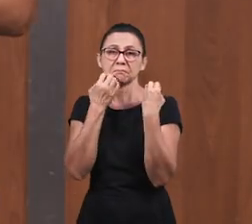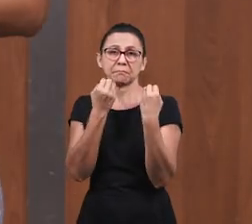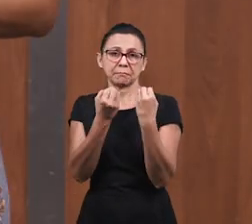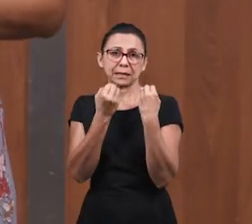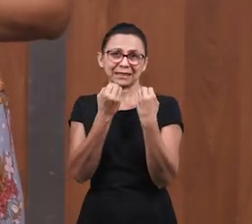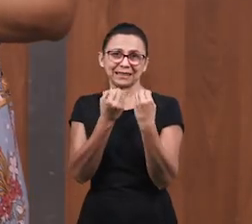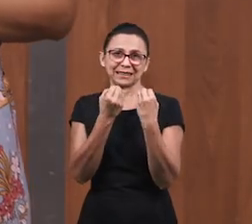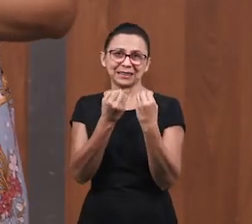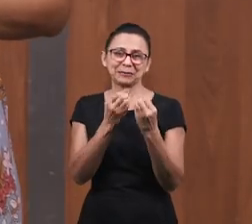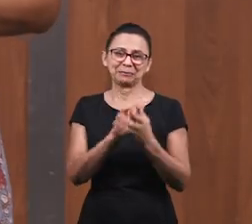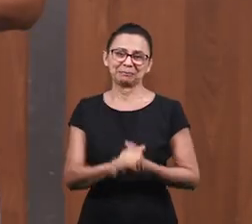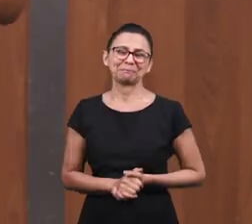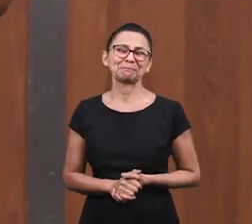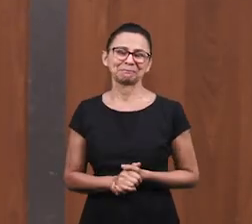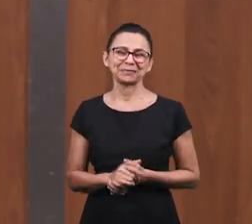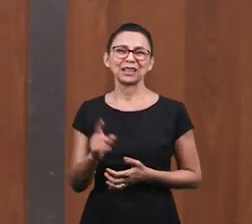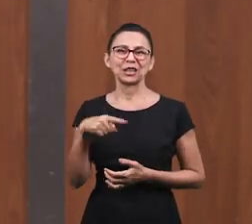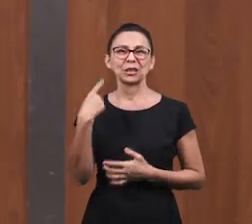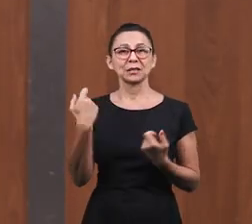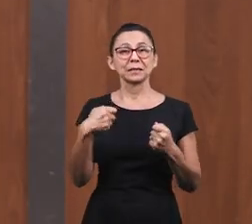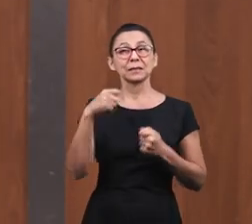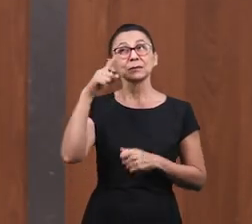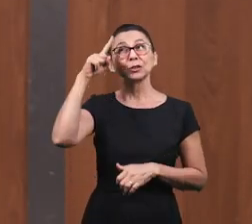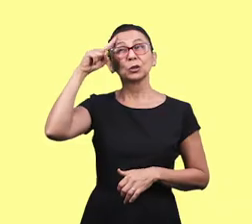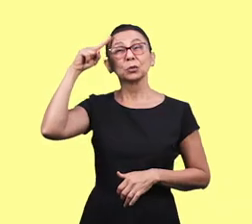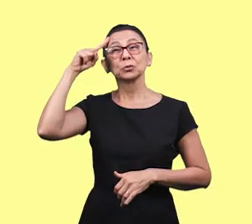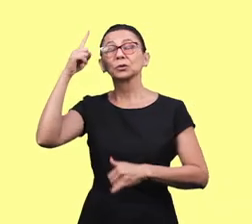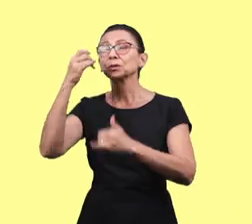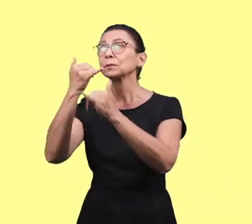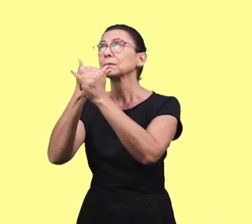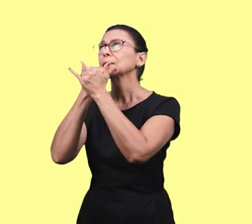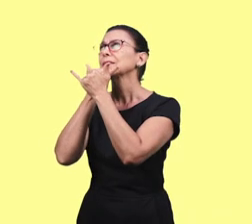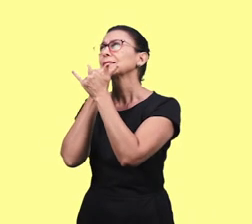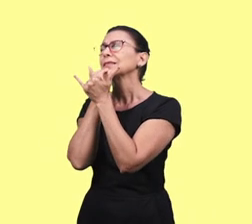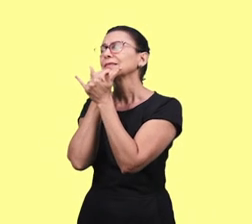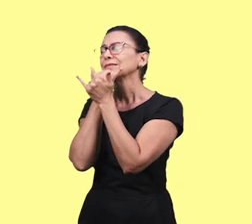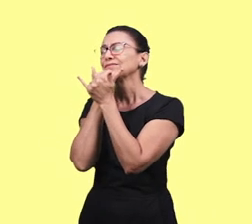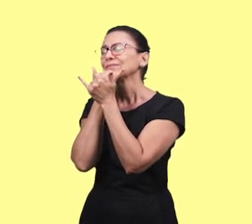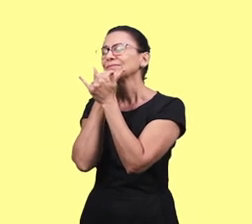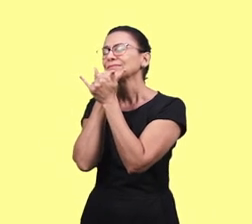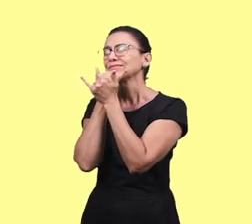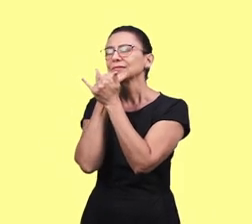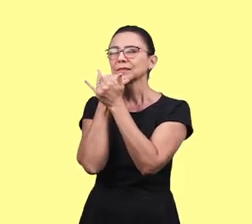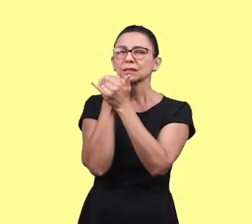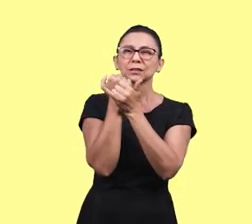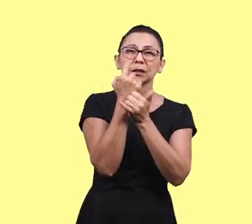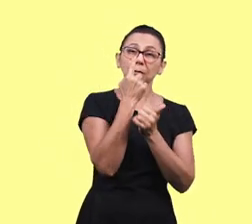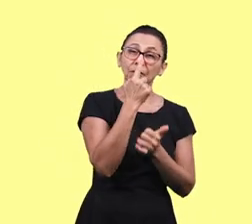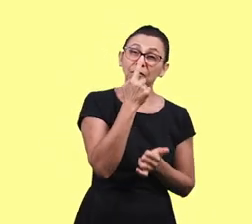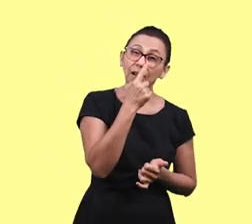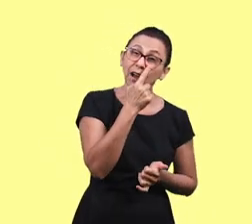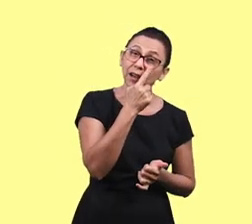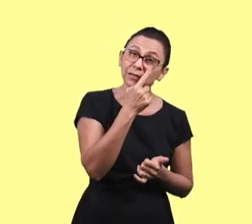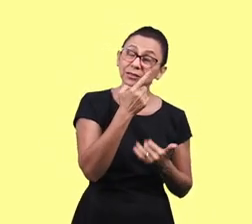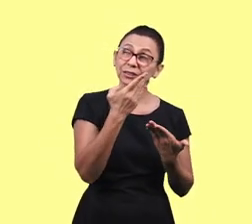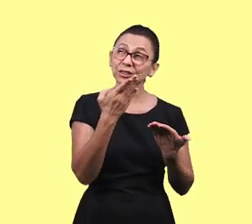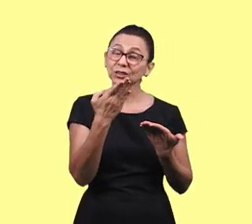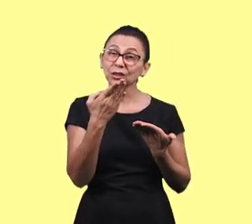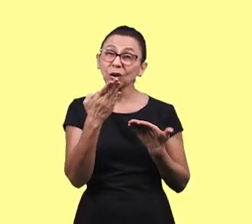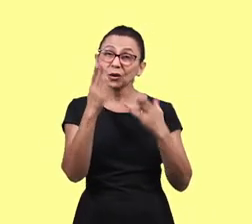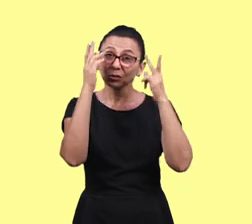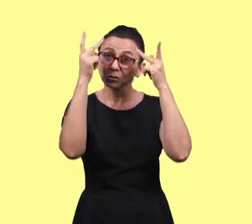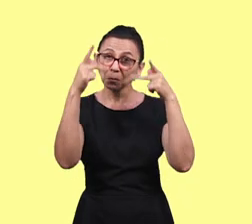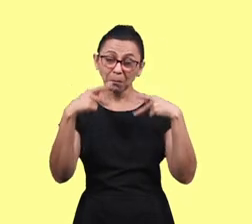mulher, precisamos todos os dias do perdão de Deus. Nós somos falhos, nós somos imperfeitos,